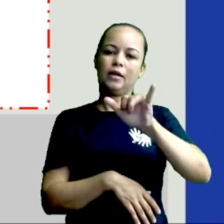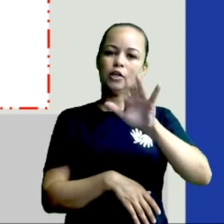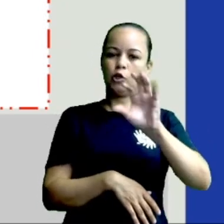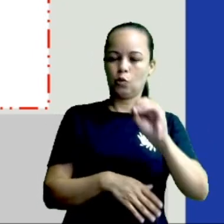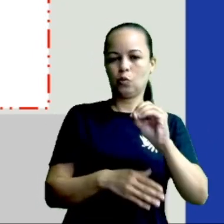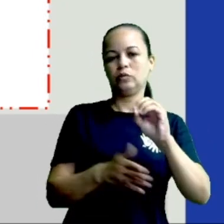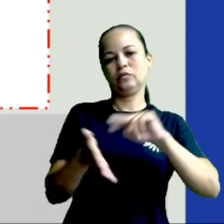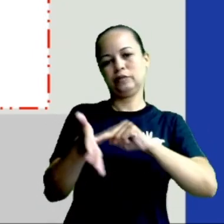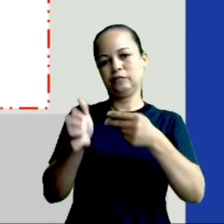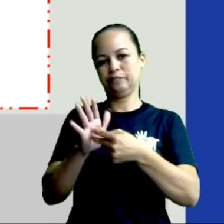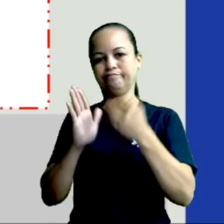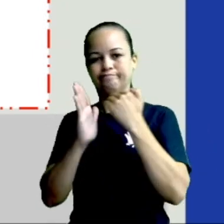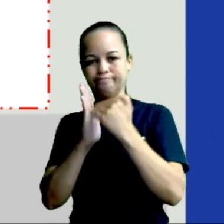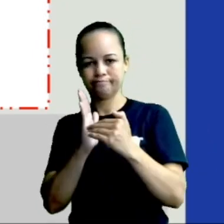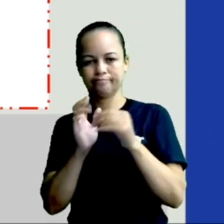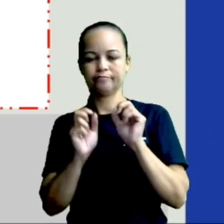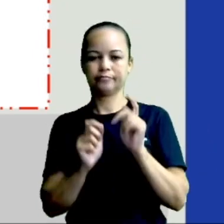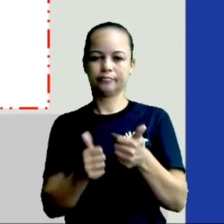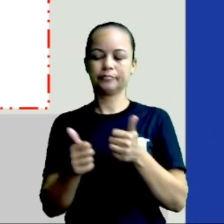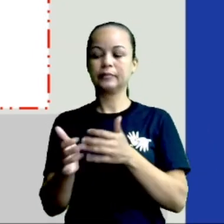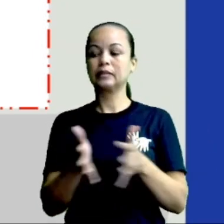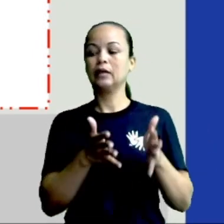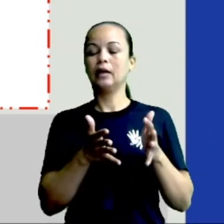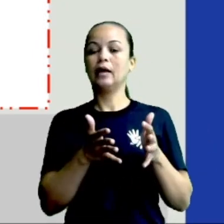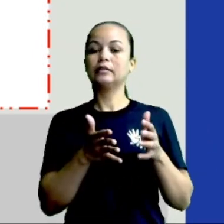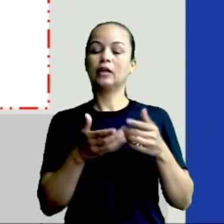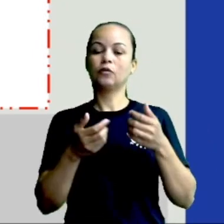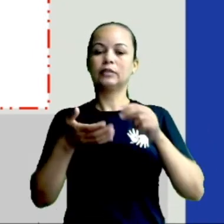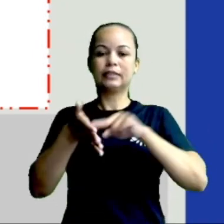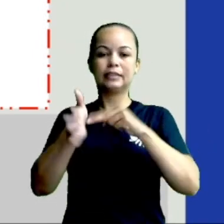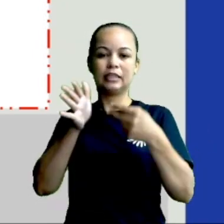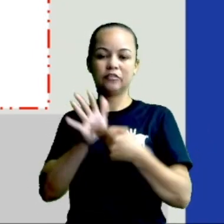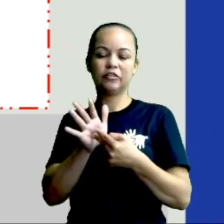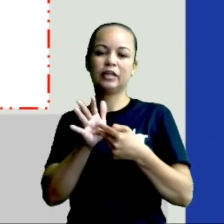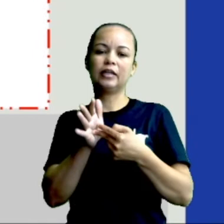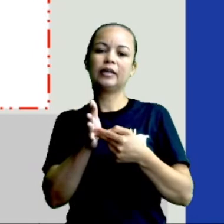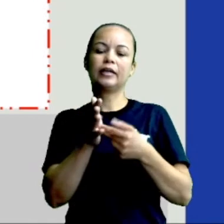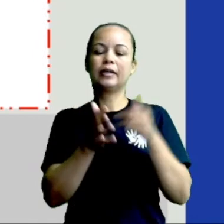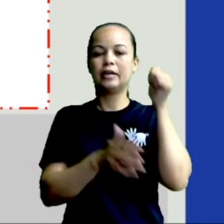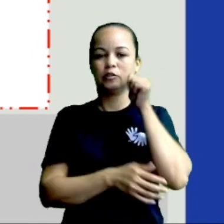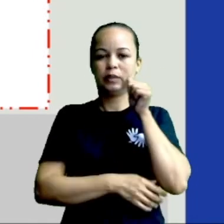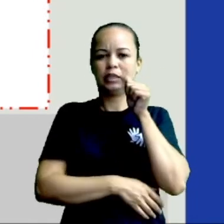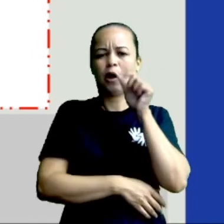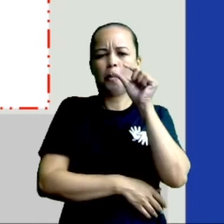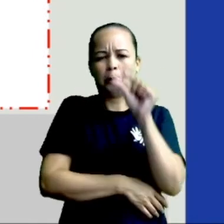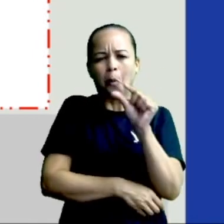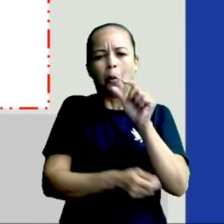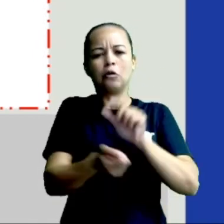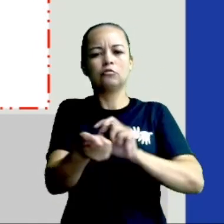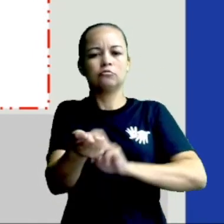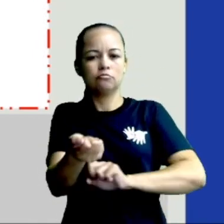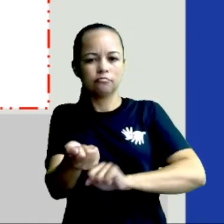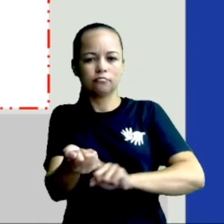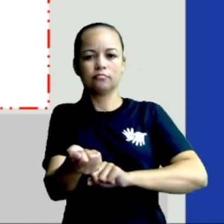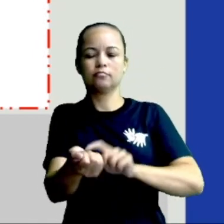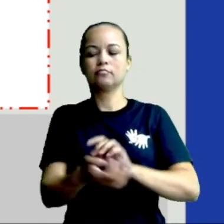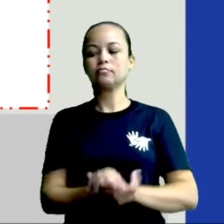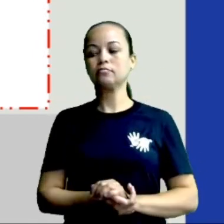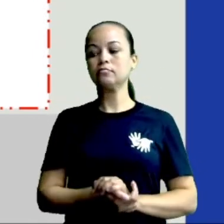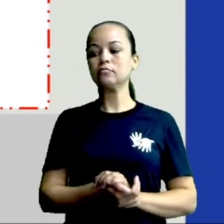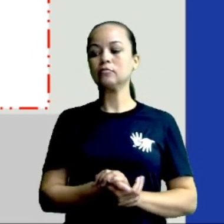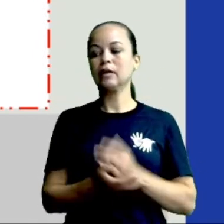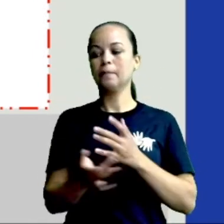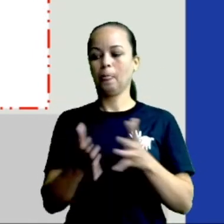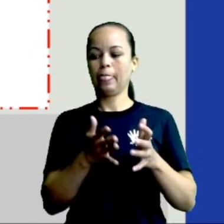metade, né? Está significando que elas estavam um pouco nervosas. Já embaixo, na oração de baixo,